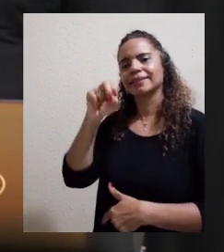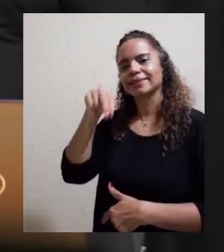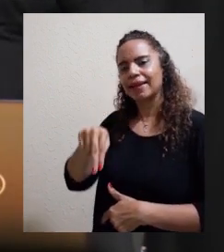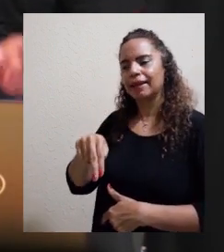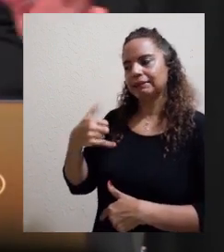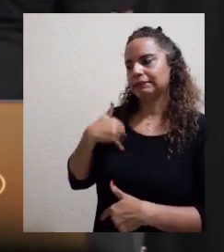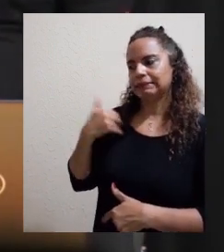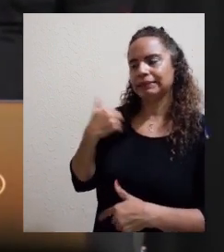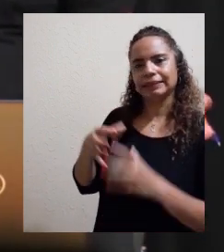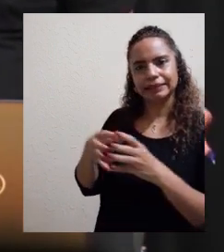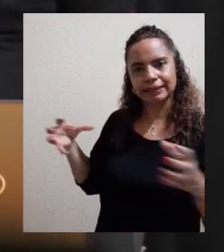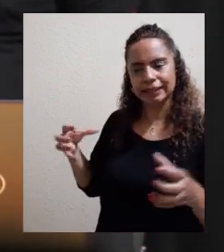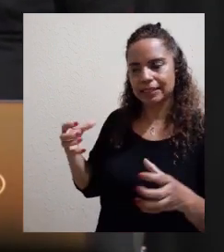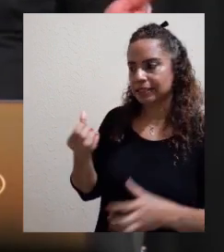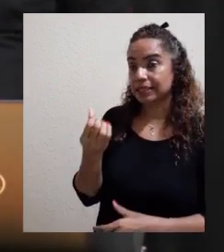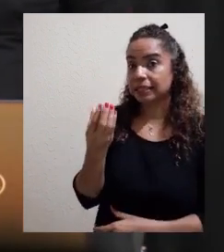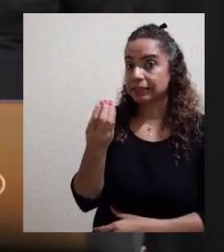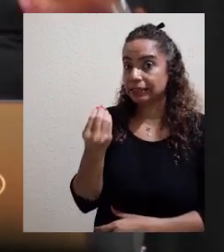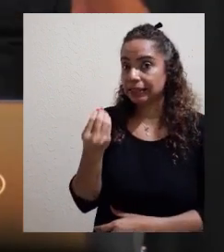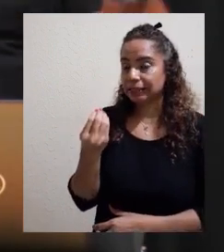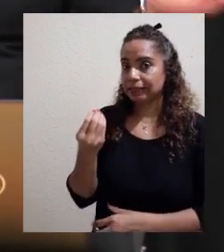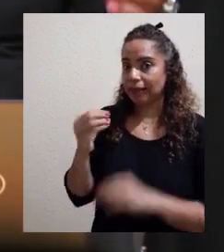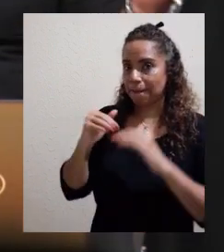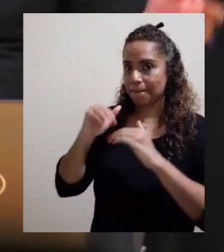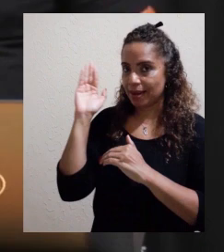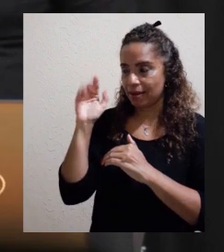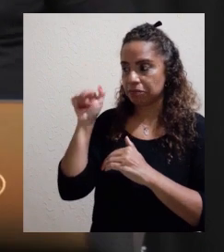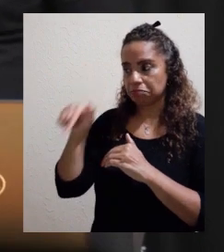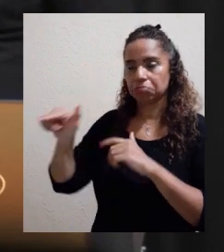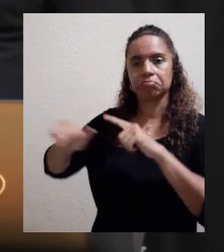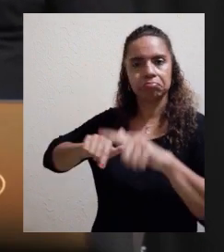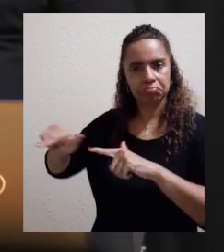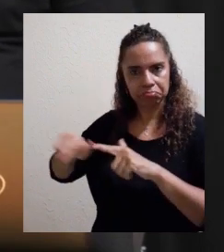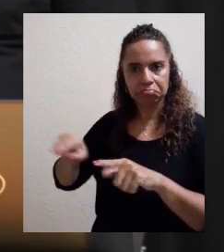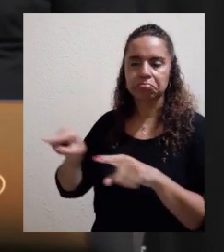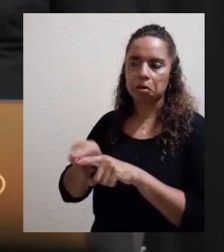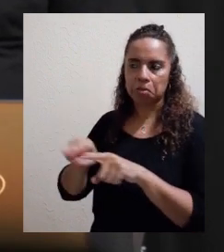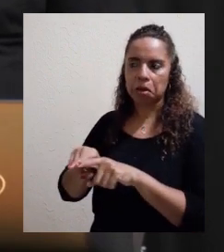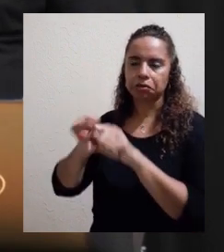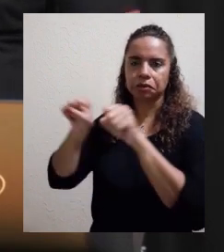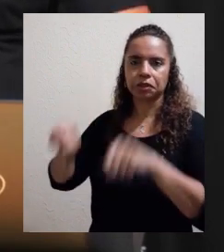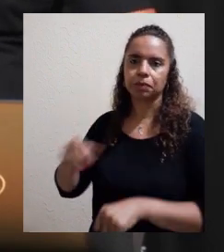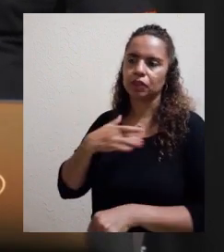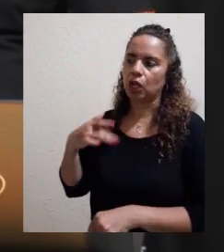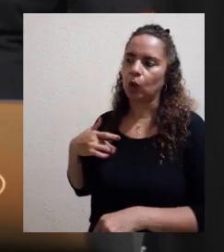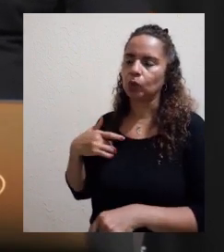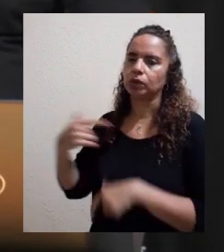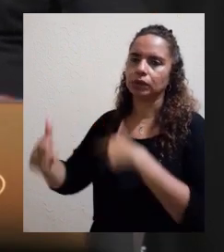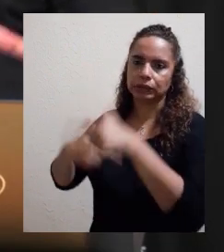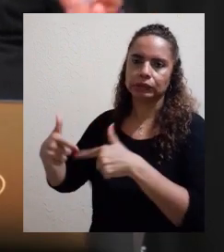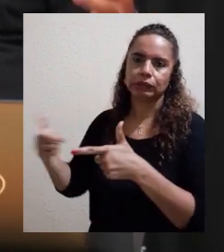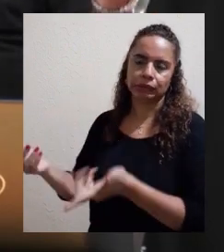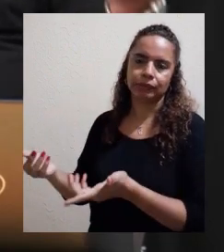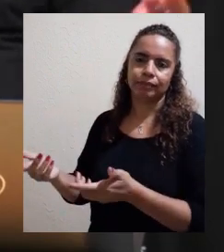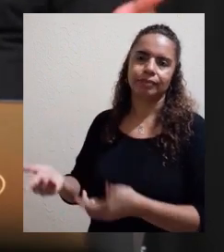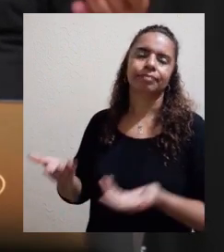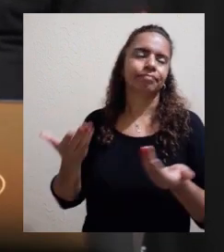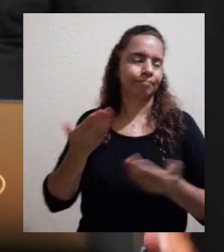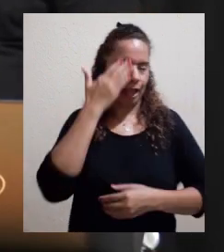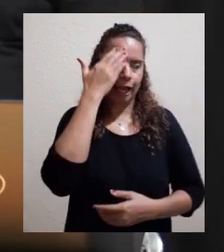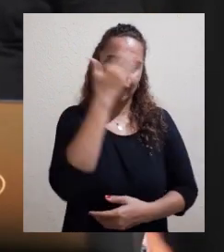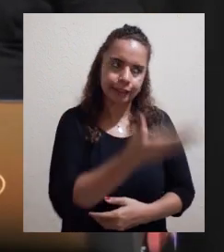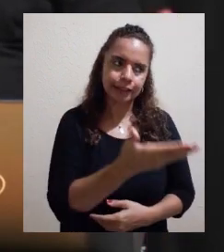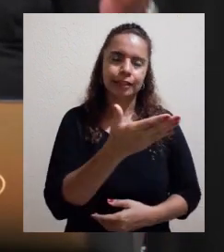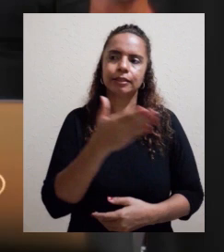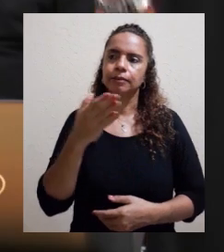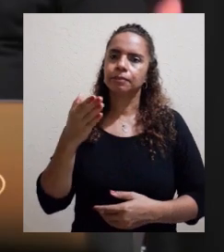para de trabalhar mesmo tendo mais de 60 anos. Está lá produzindo médico, tudo. Então está nesse mesmo sistema. Então, mais uma vez agradeço. Queria